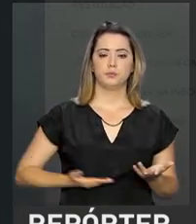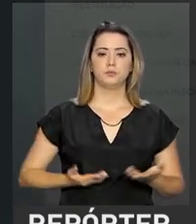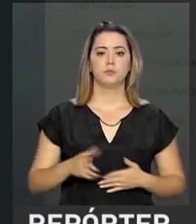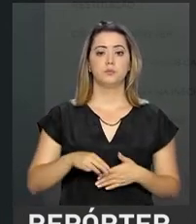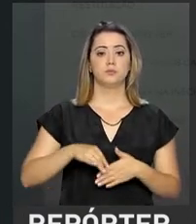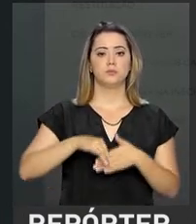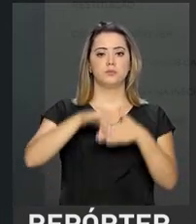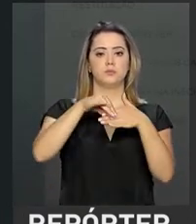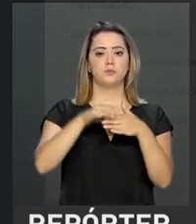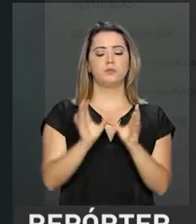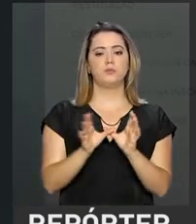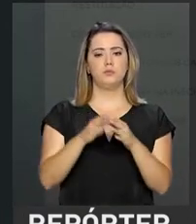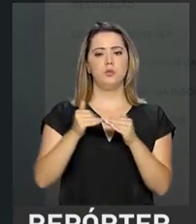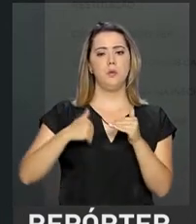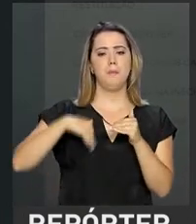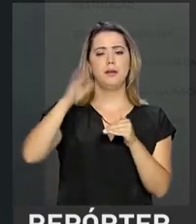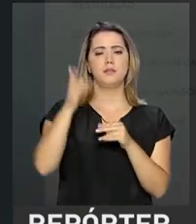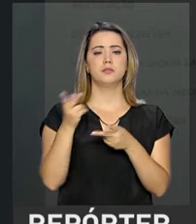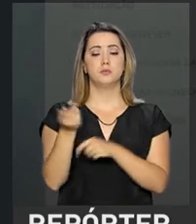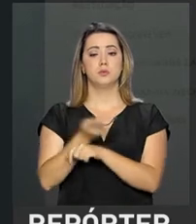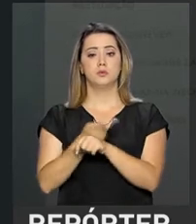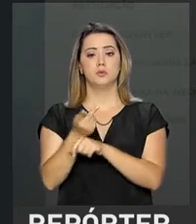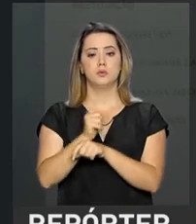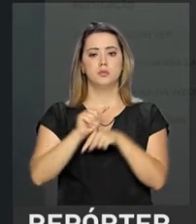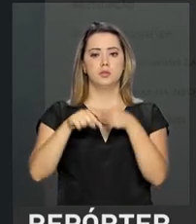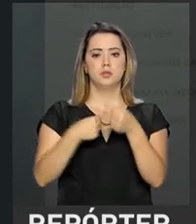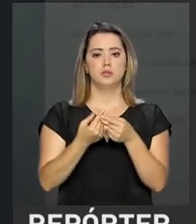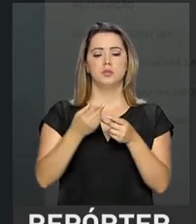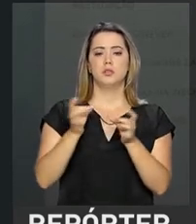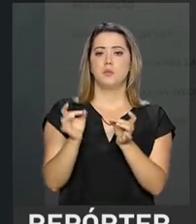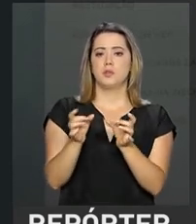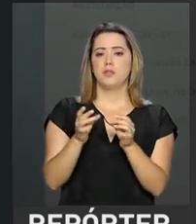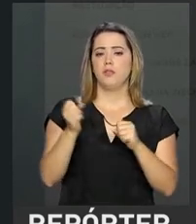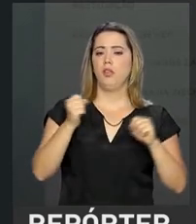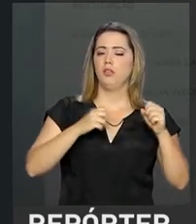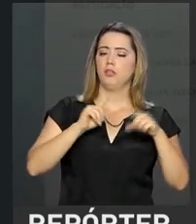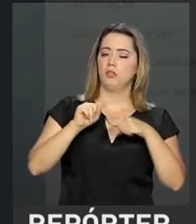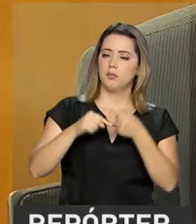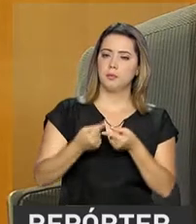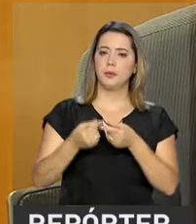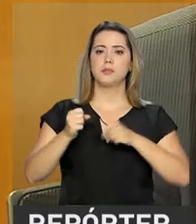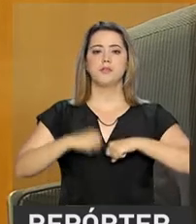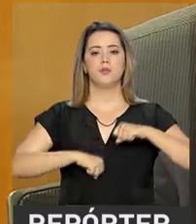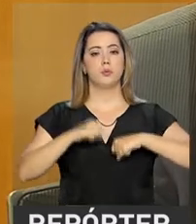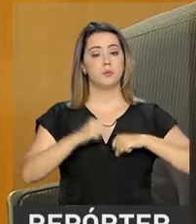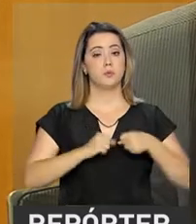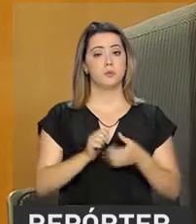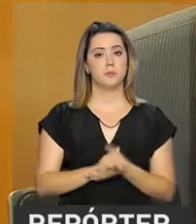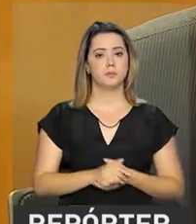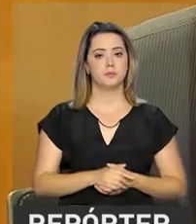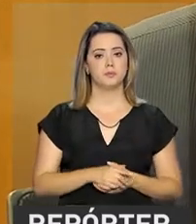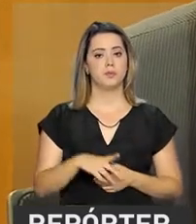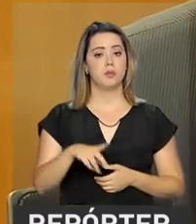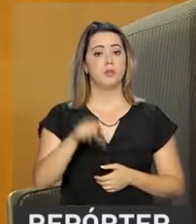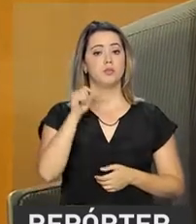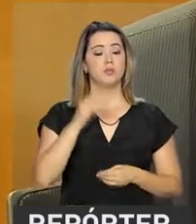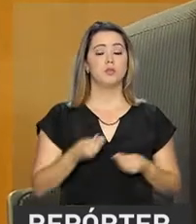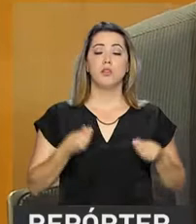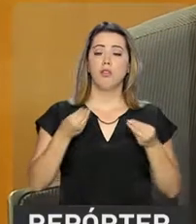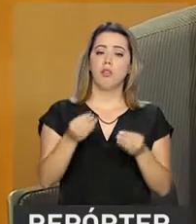lidera o ranking dos mais procurados depois vem o comércio ea indústria o desafio é da mercado